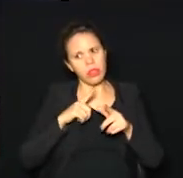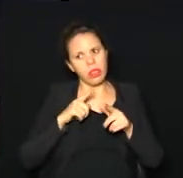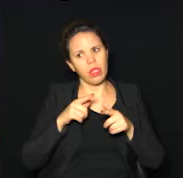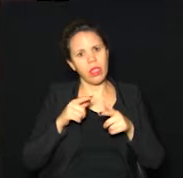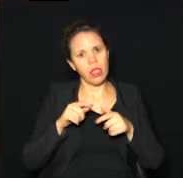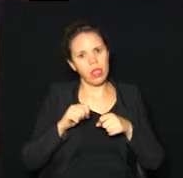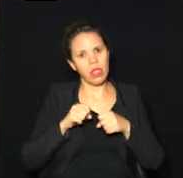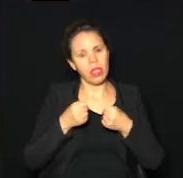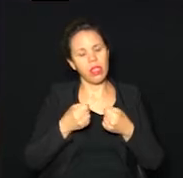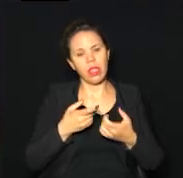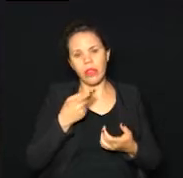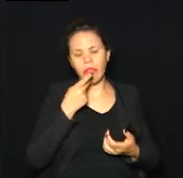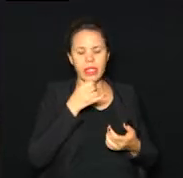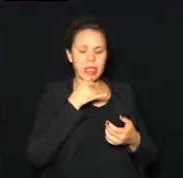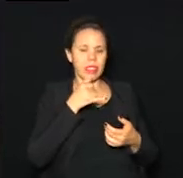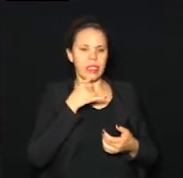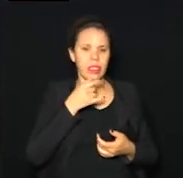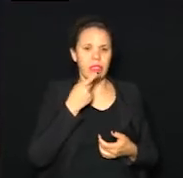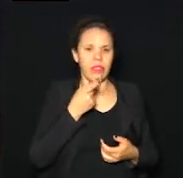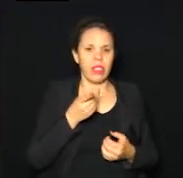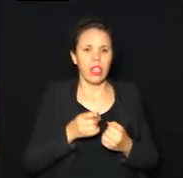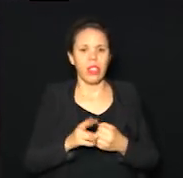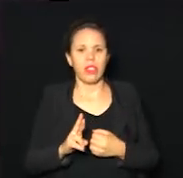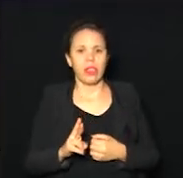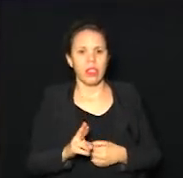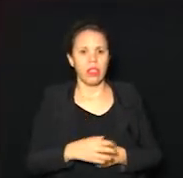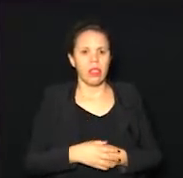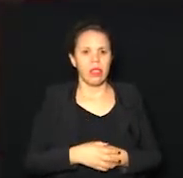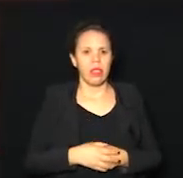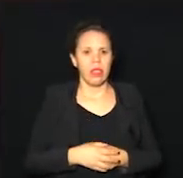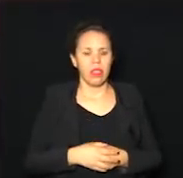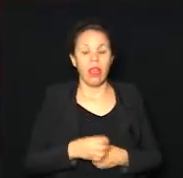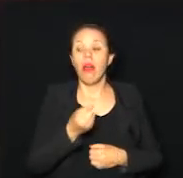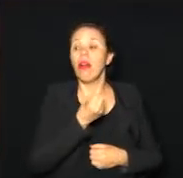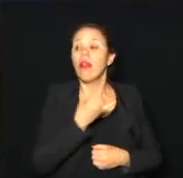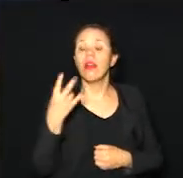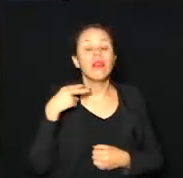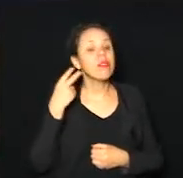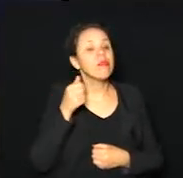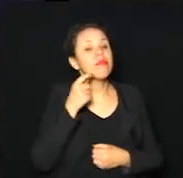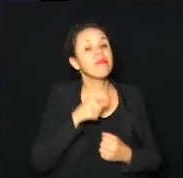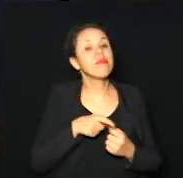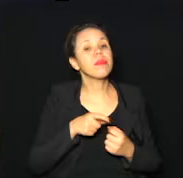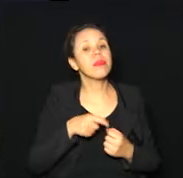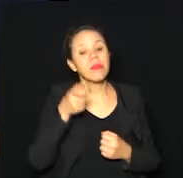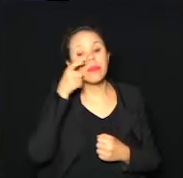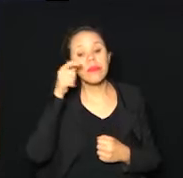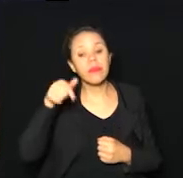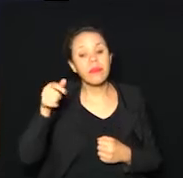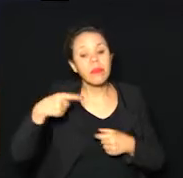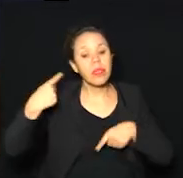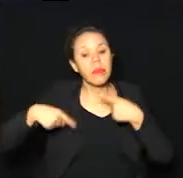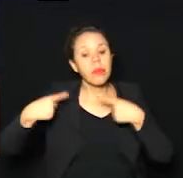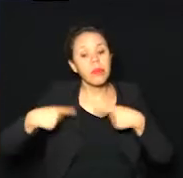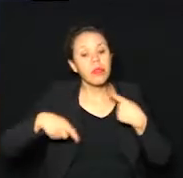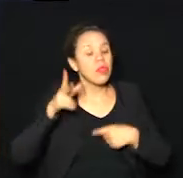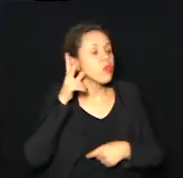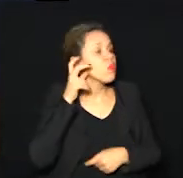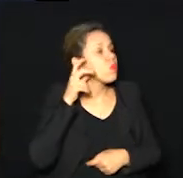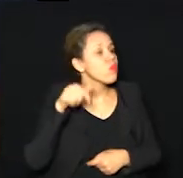assistir e ver, por exemplo, o seguinte, doutora, quantos vereadores de Campinas estão assistindo esse debate para ouvir a